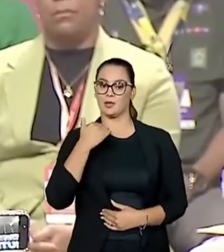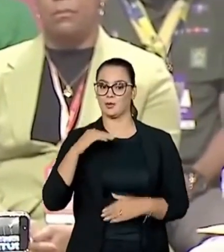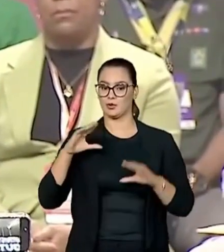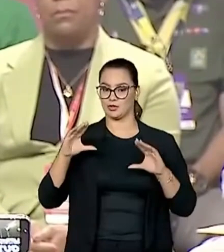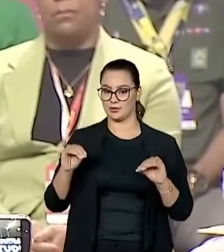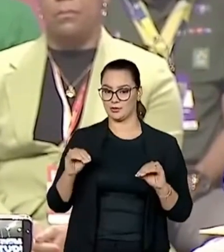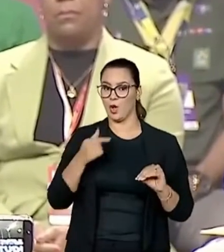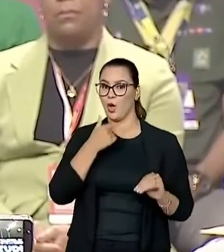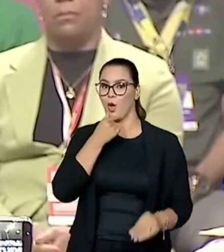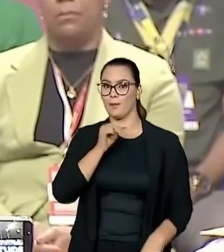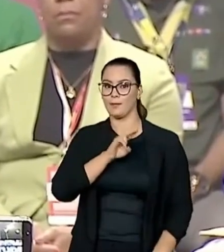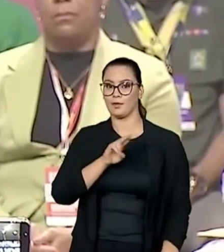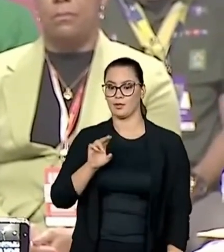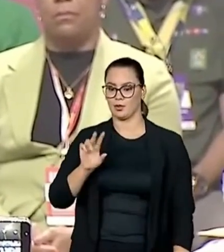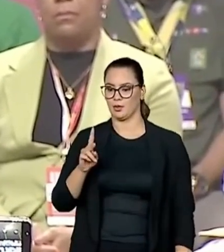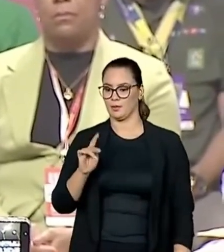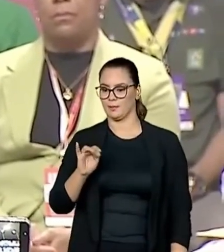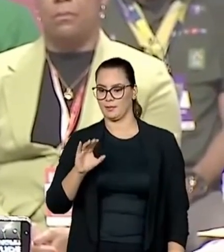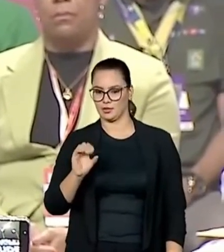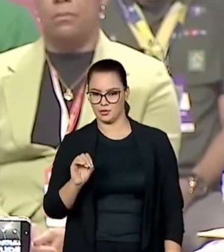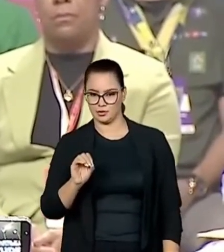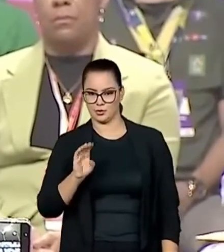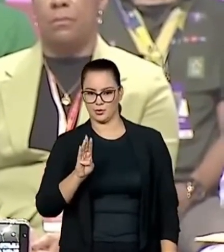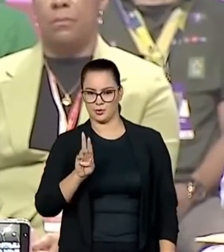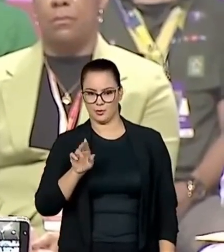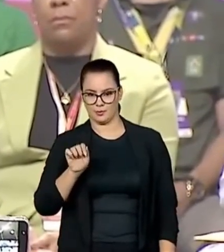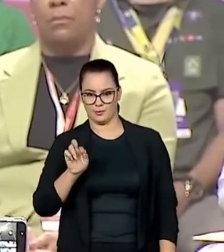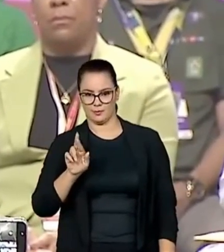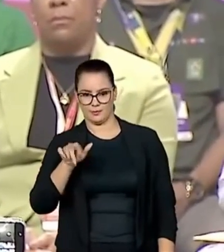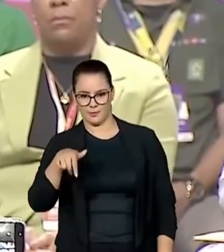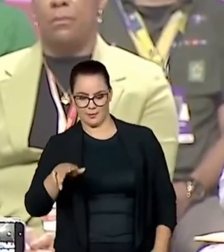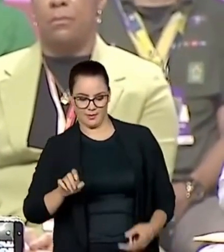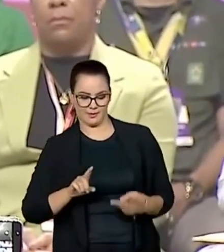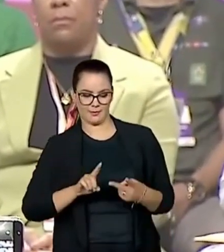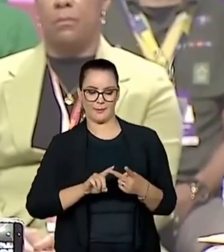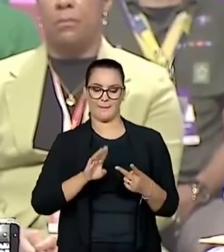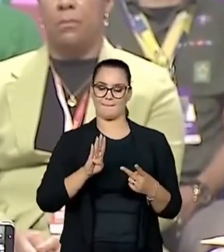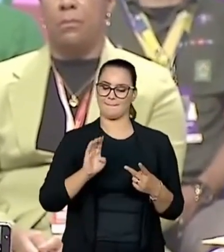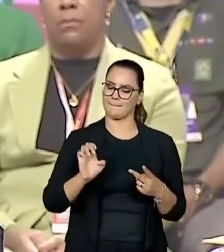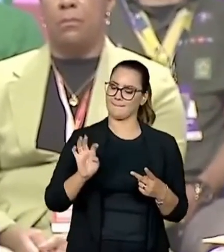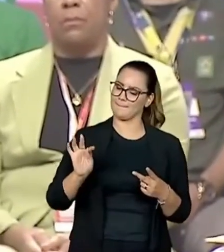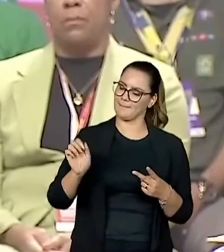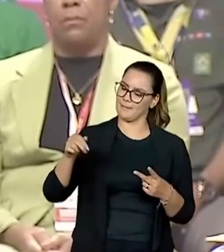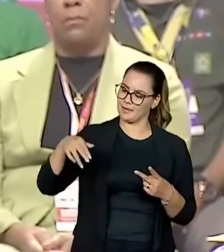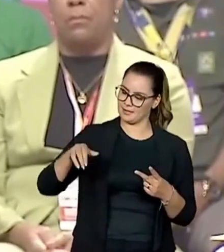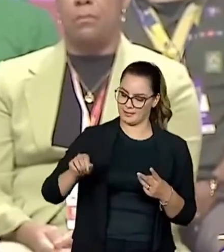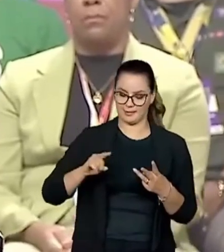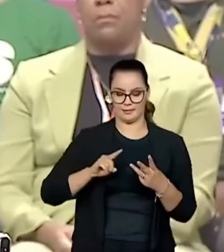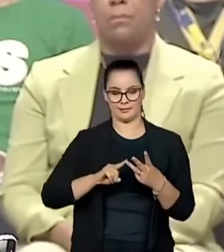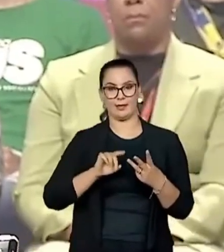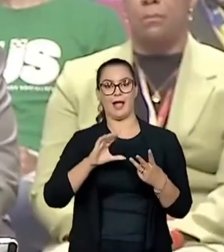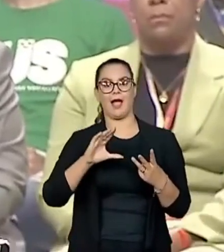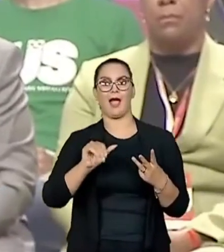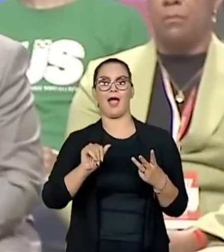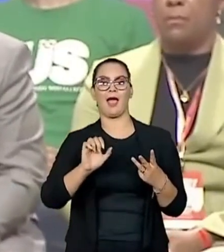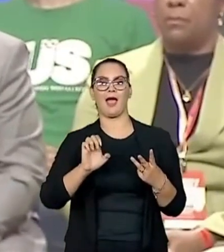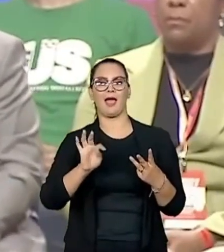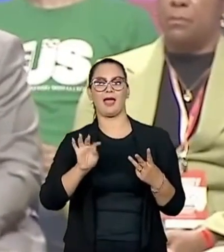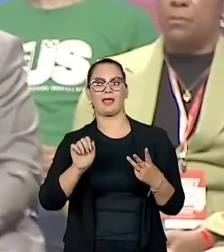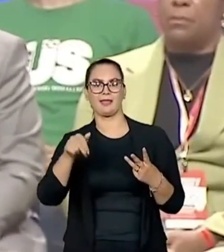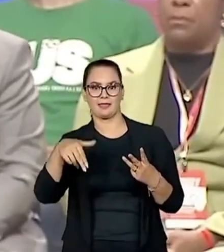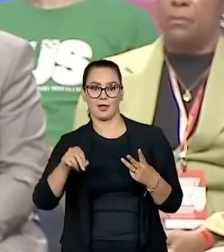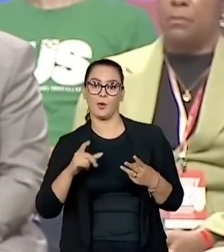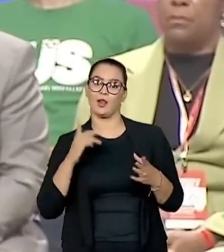Chico Buarque, com a Bethânia e com o Caetano Veloso. E eu queria fazer um encontro entre a geração